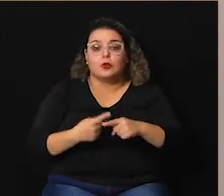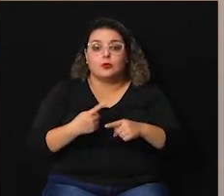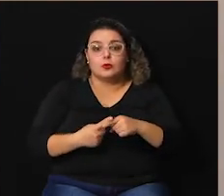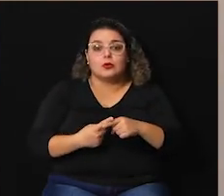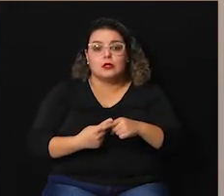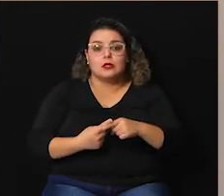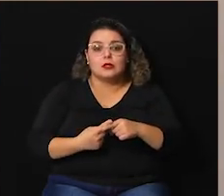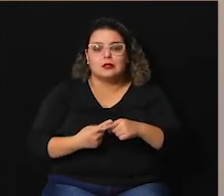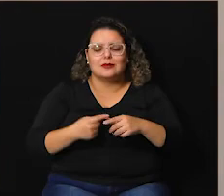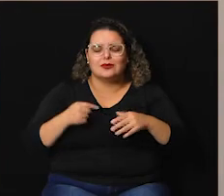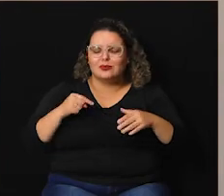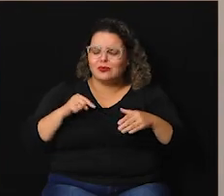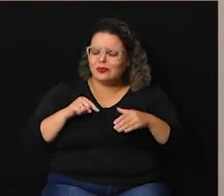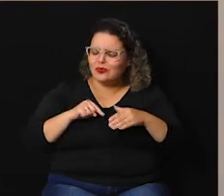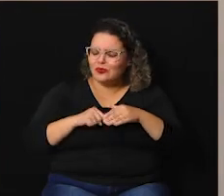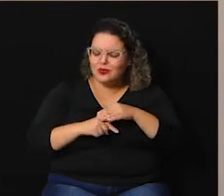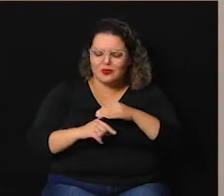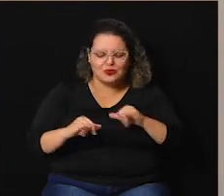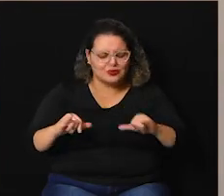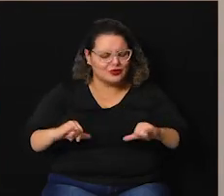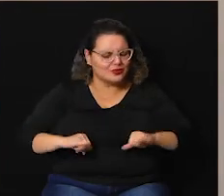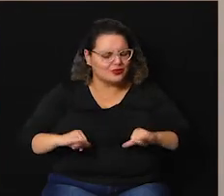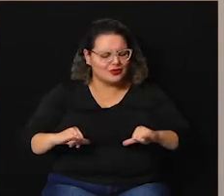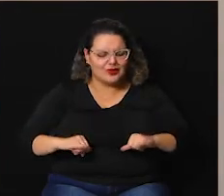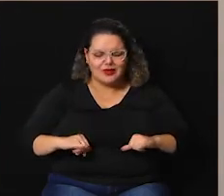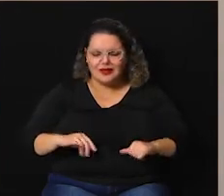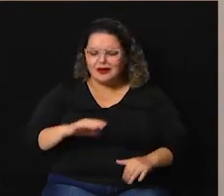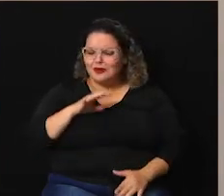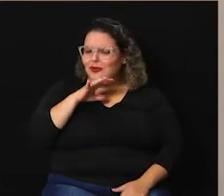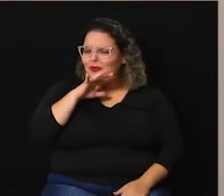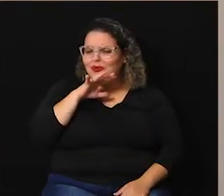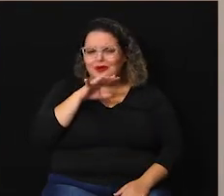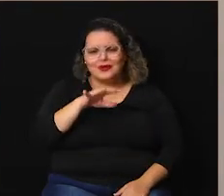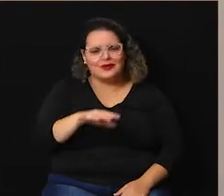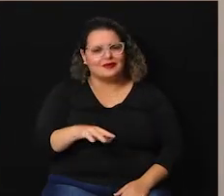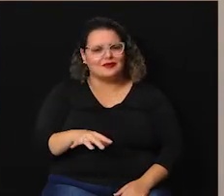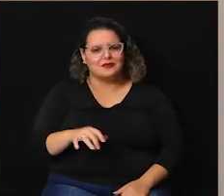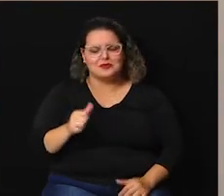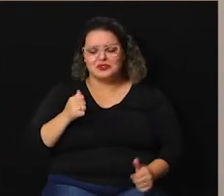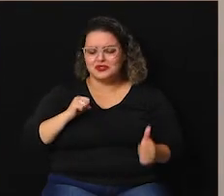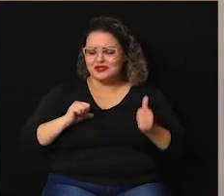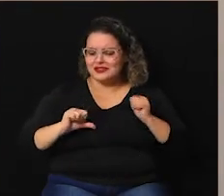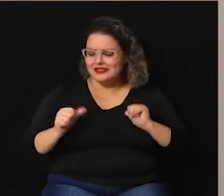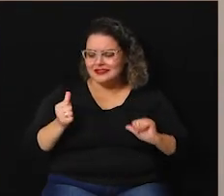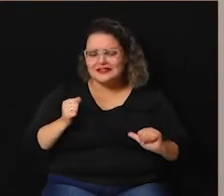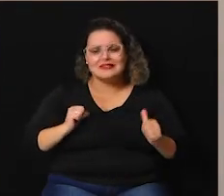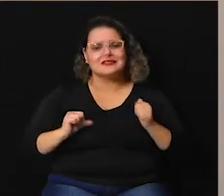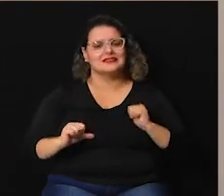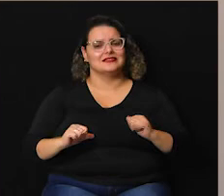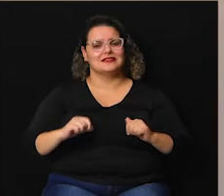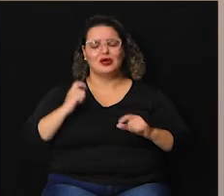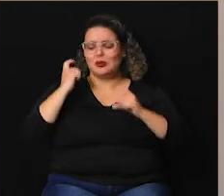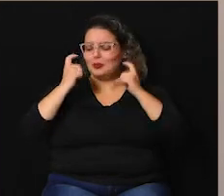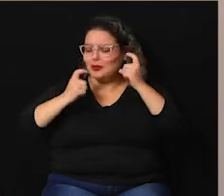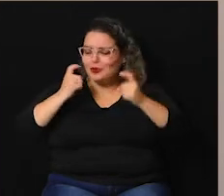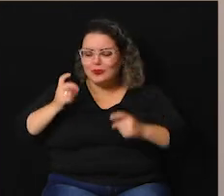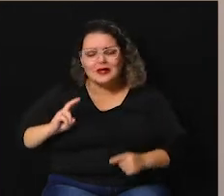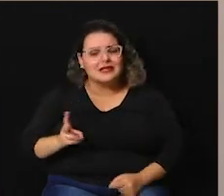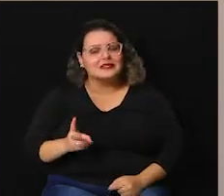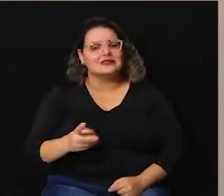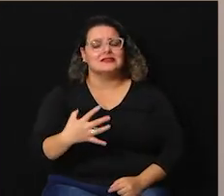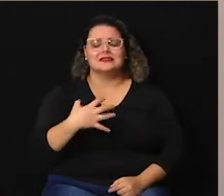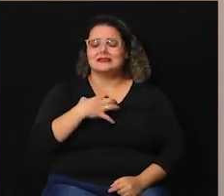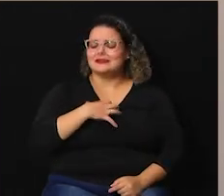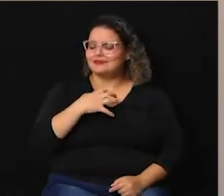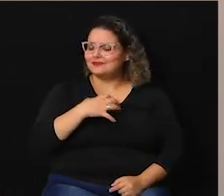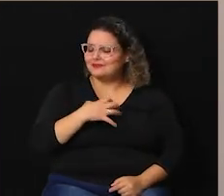um profundo sofrimento, é muito desconfortável ter sintomas recorrentes de ansiedade, estar preocupado o tempo todo, estar